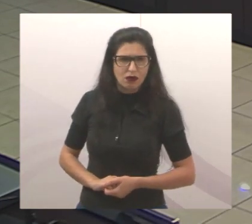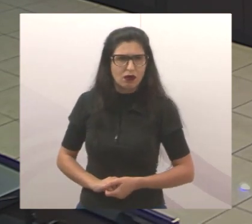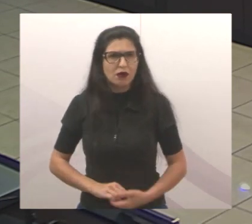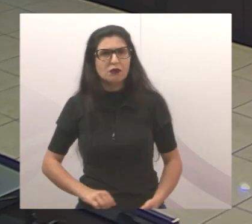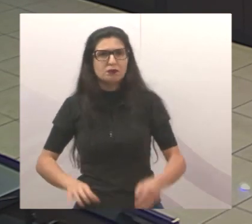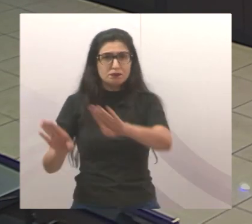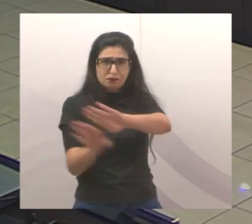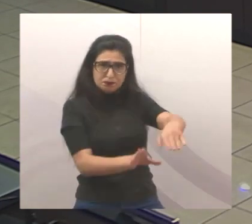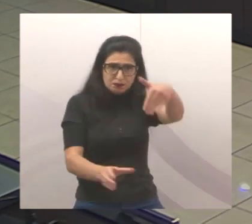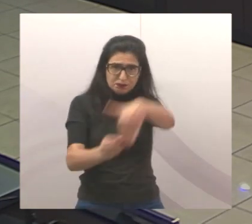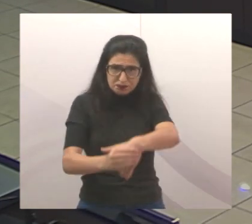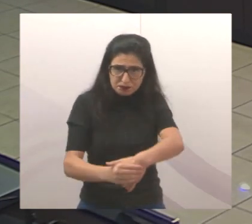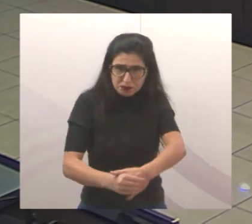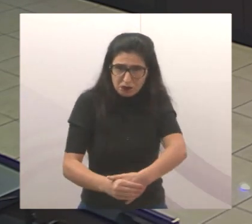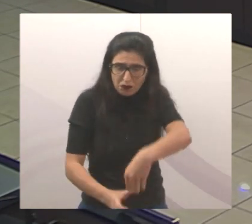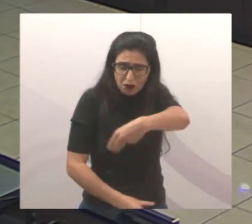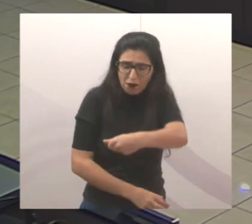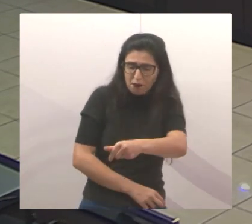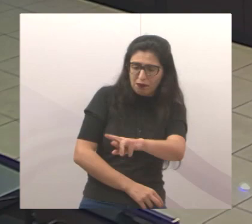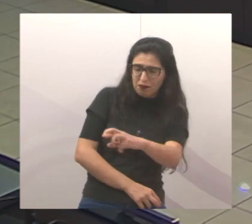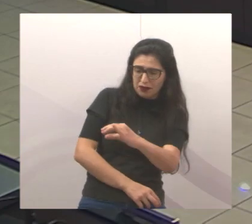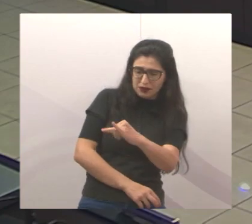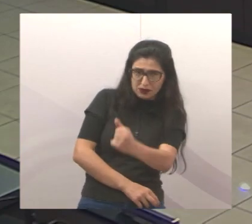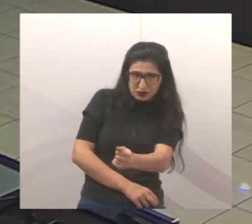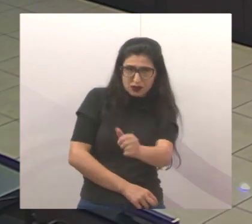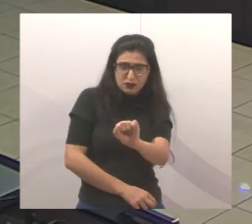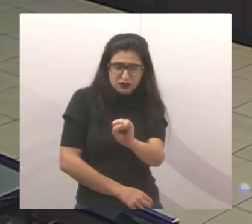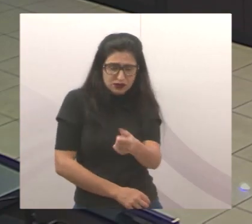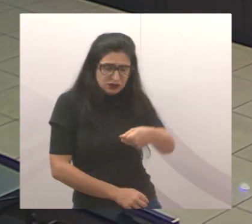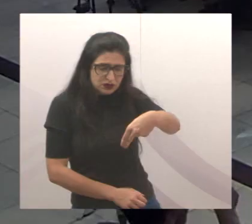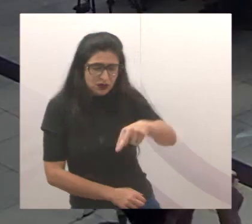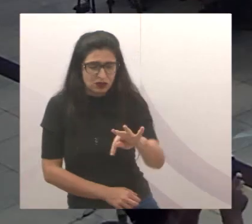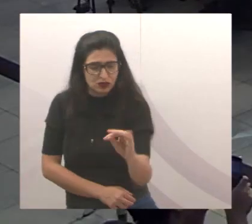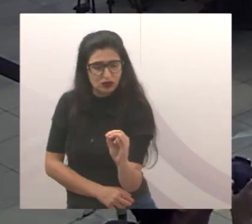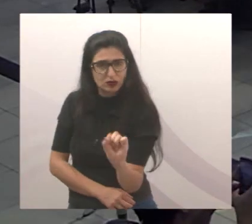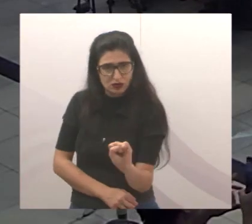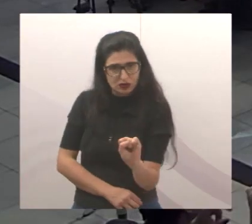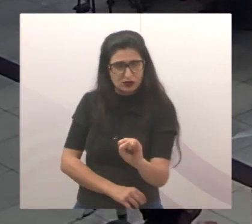Como vota a doutora Márcia Santos?